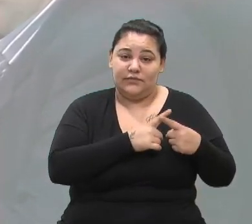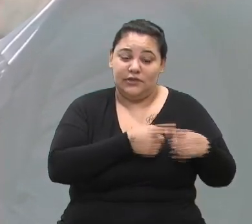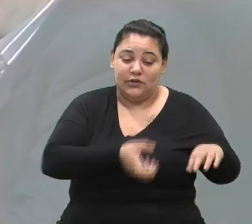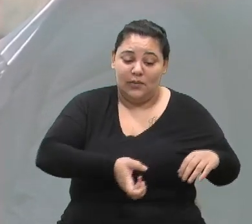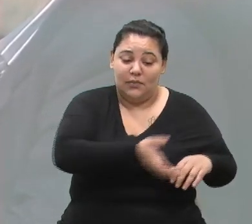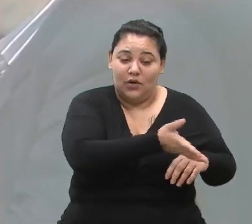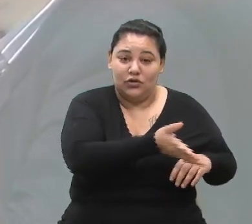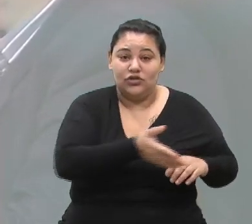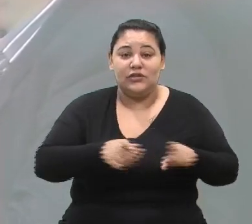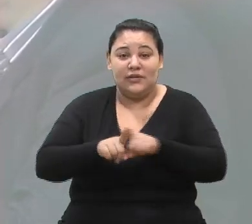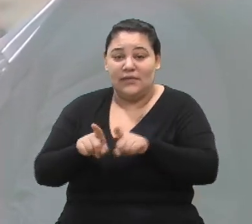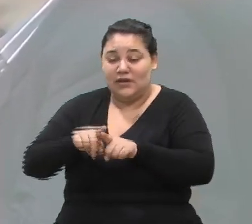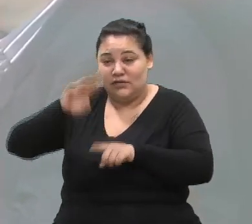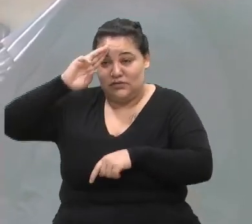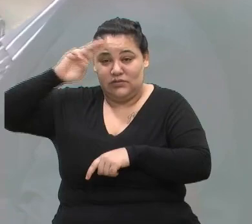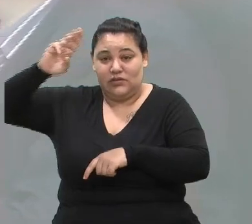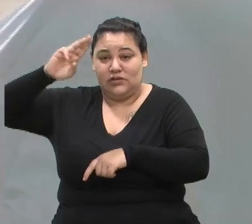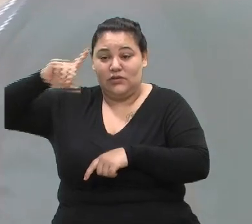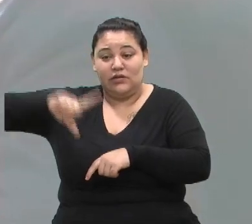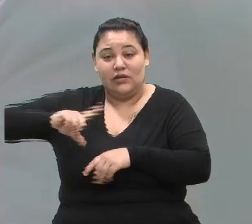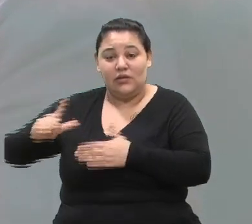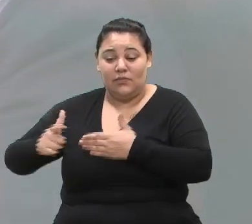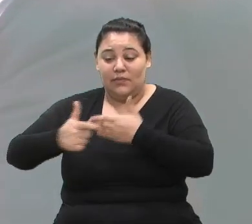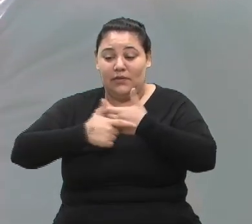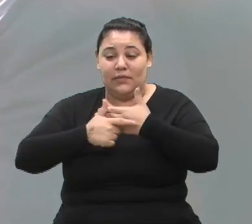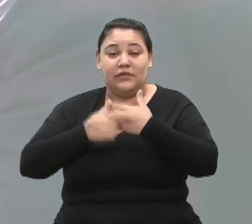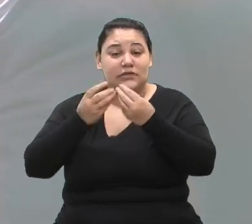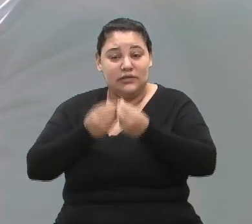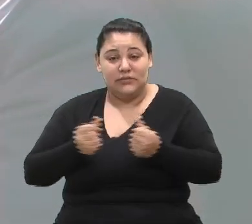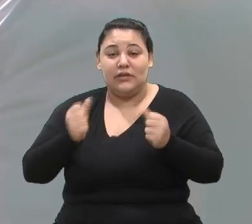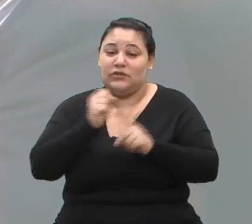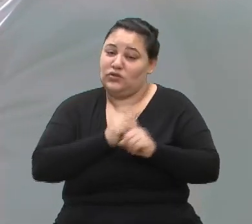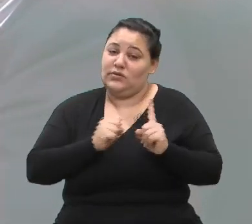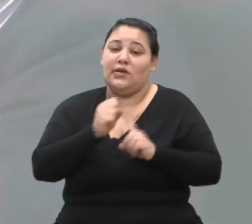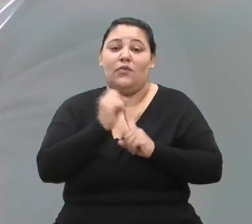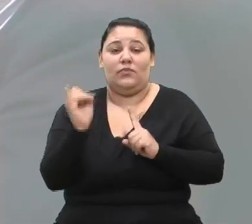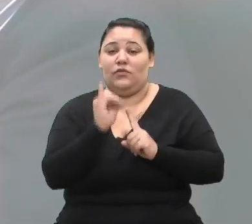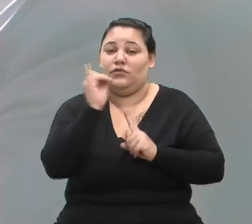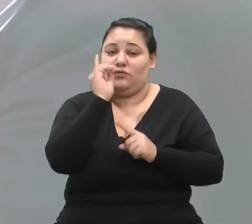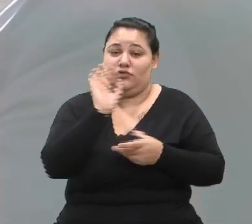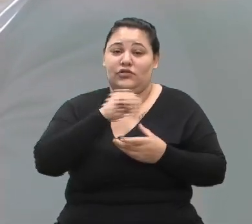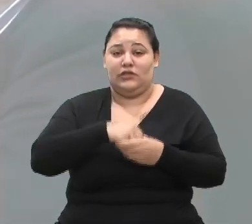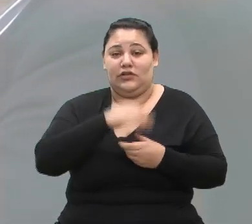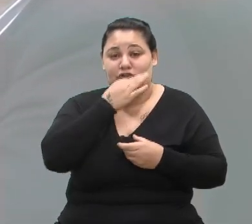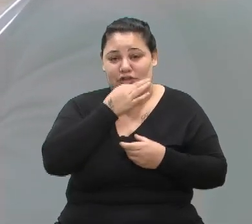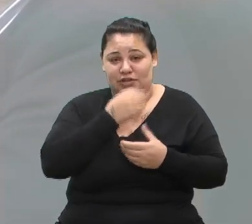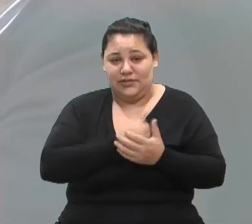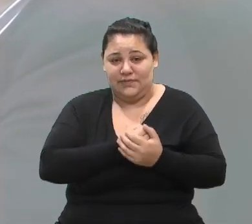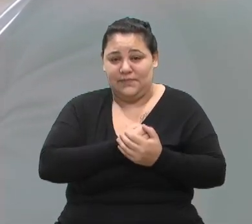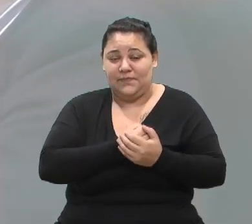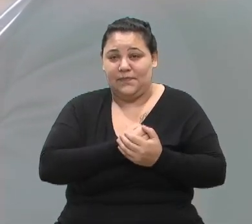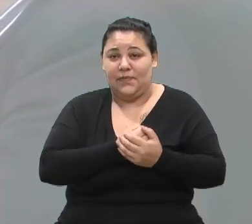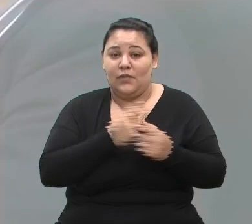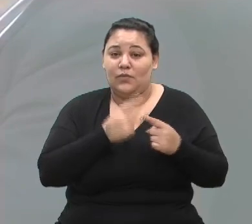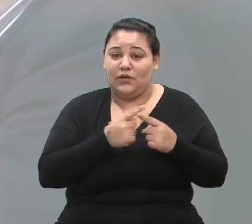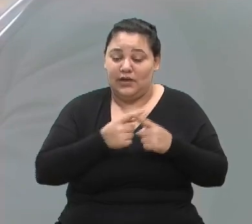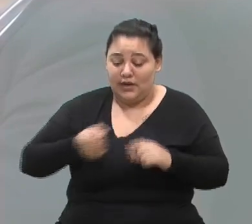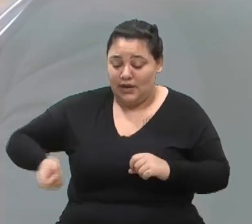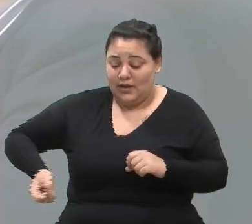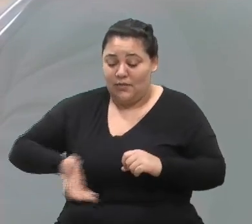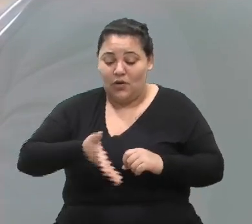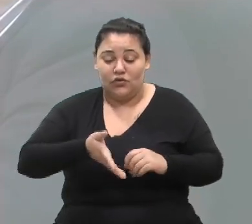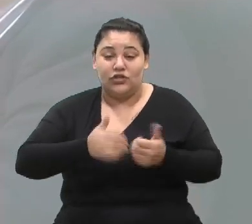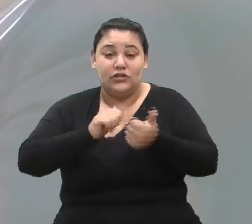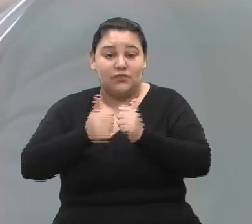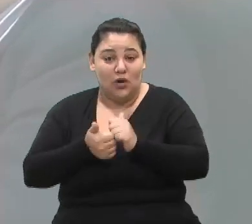movimento escoteiro tem uma função de sensibilidade social muito importante em Caxias do Sul, né? A questão da bocha é uma questão